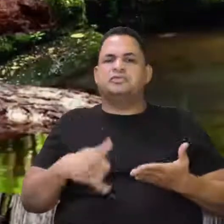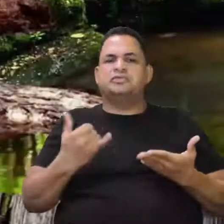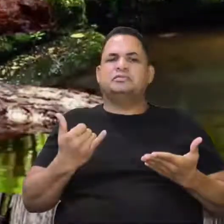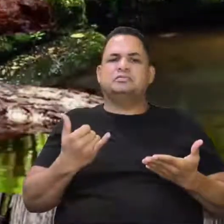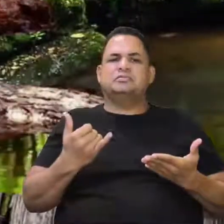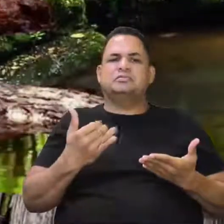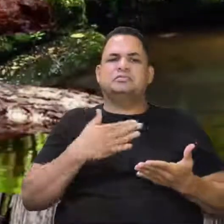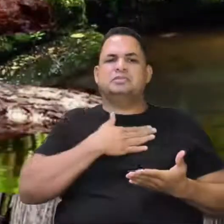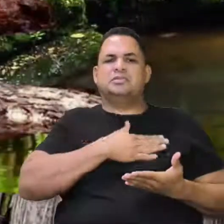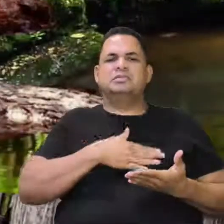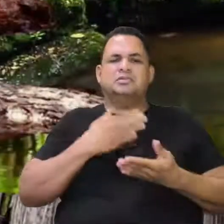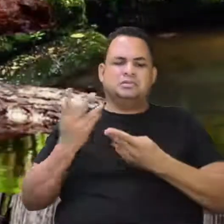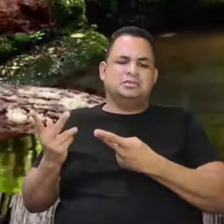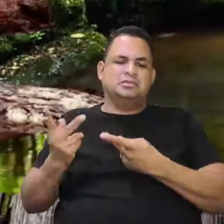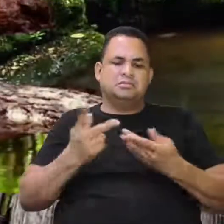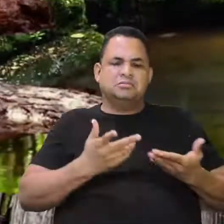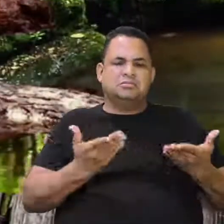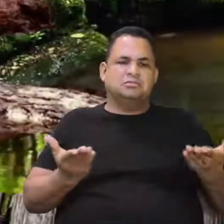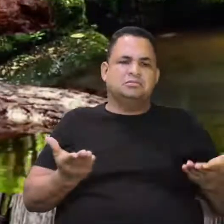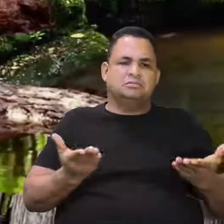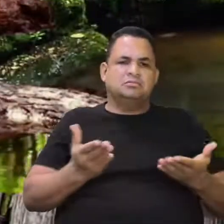disso, né? Que a gente gosta de receber bem.